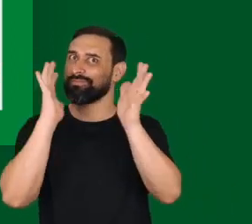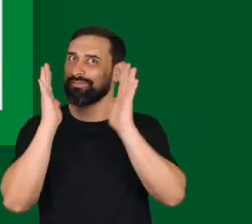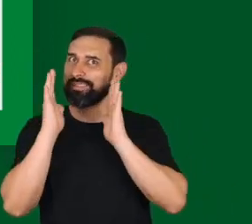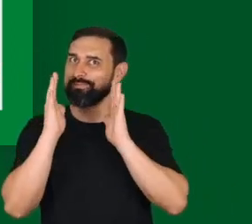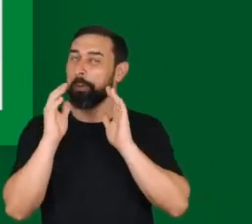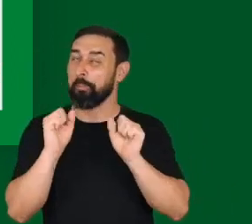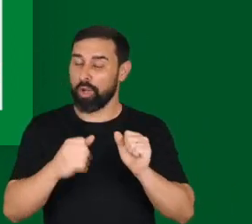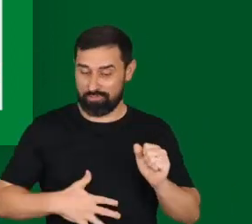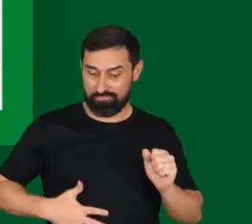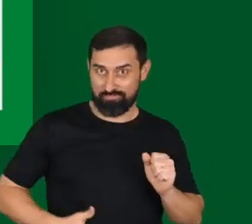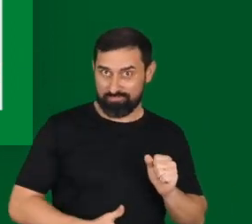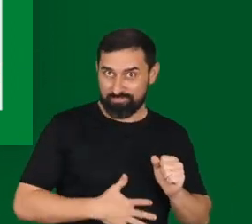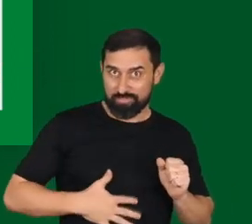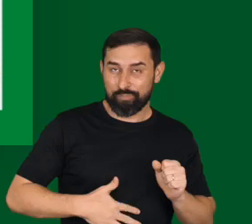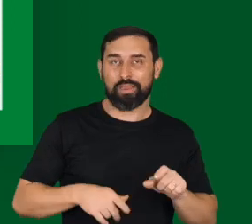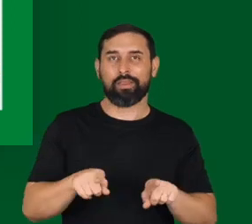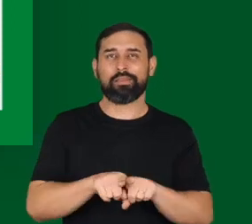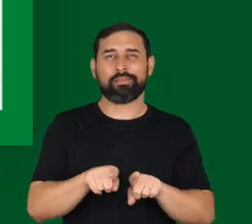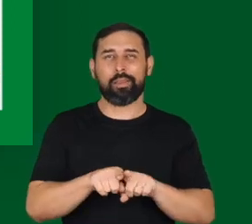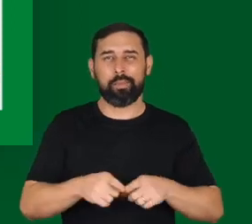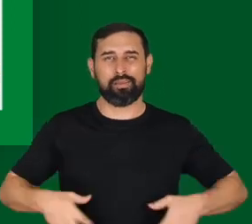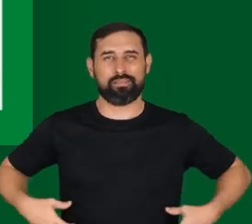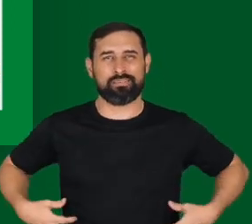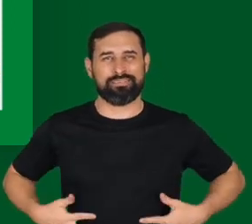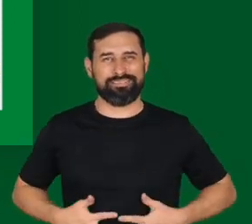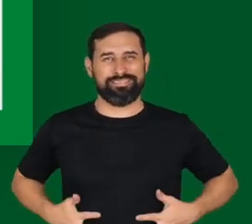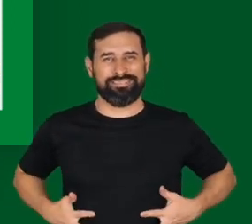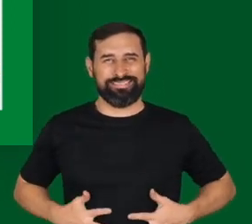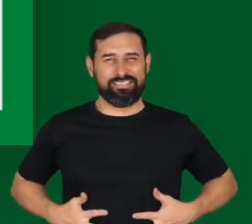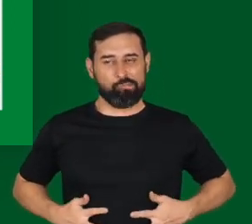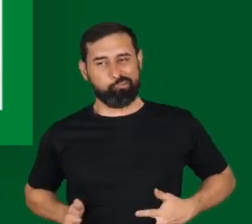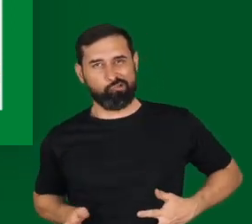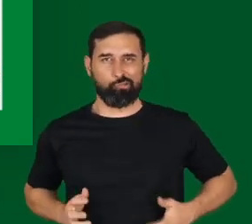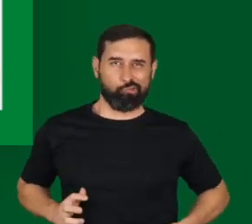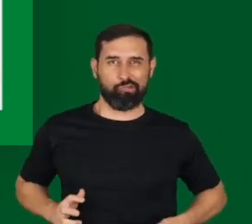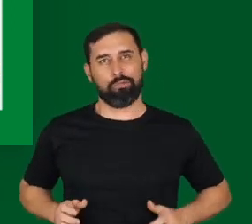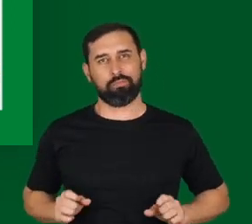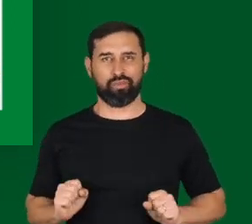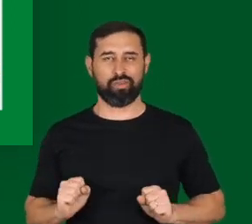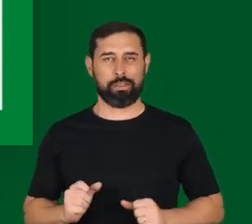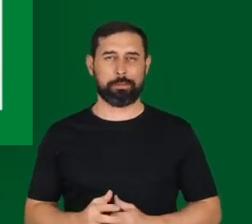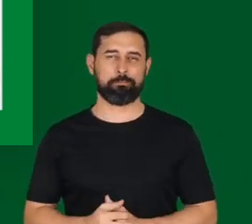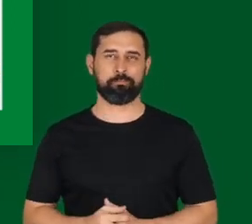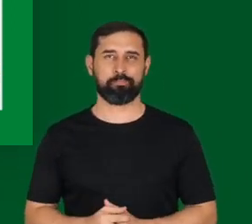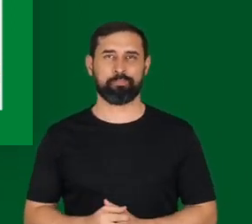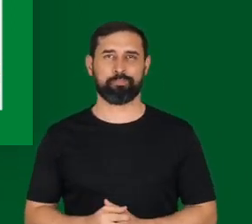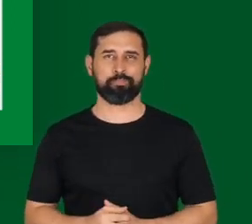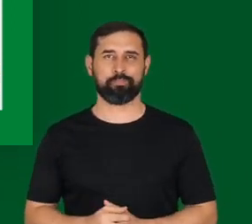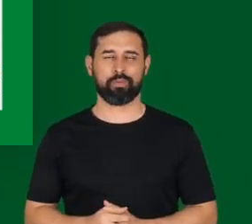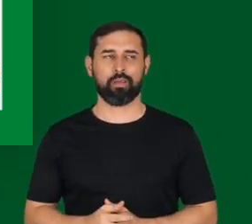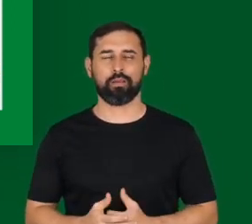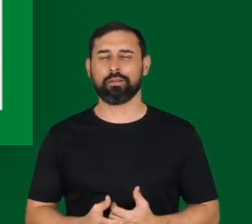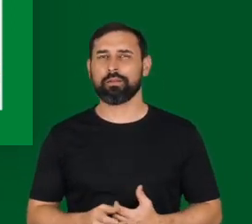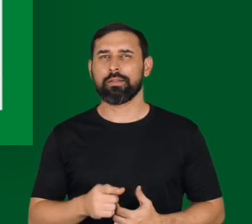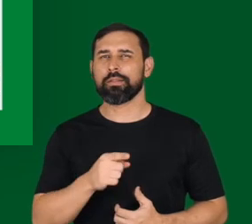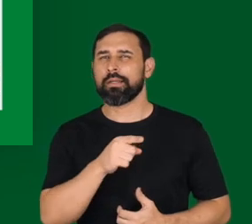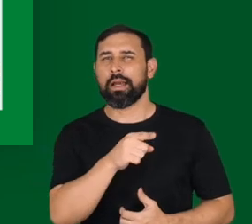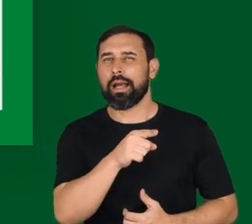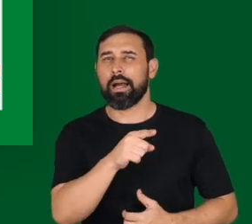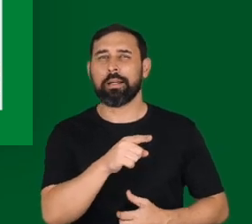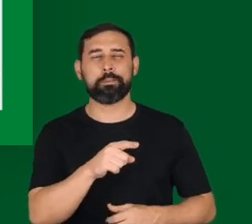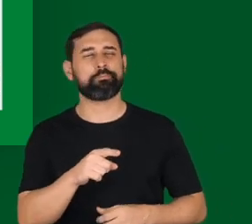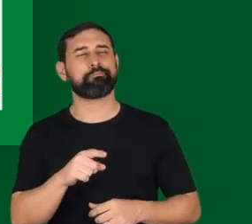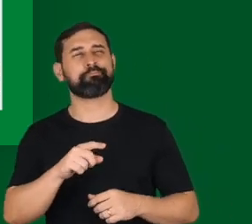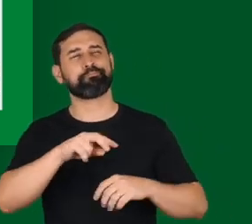de lesões torácicas, abdominais e fraturas vertebrais baixas. Queda de altura. Então, qual era